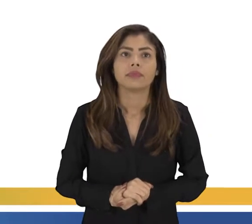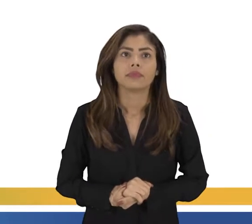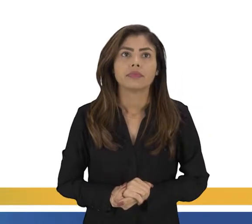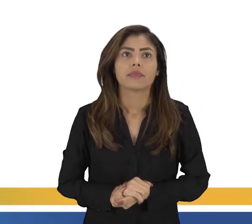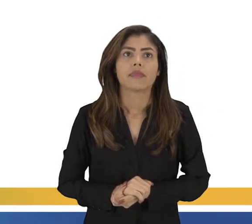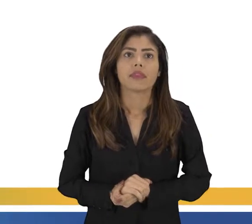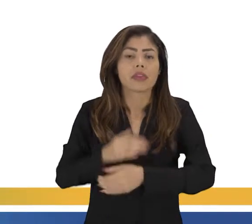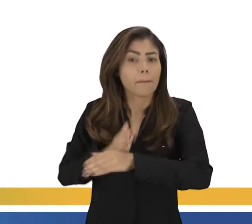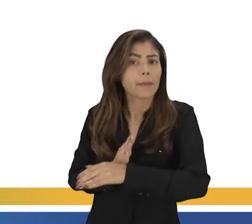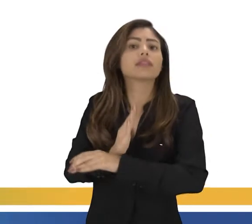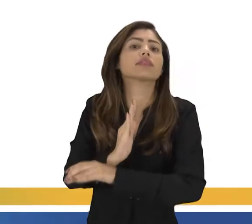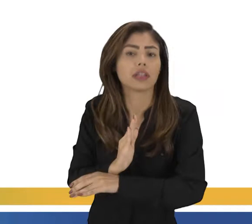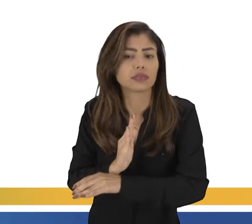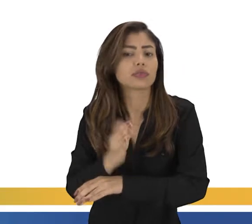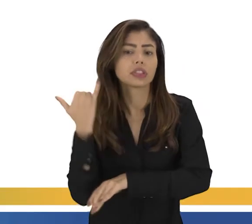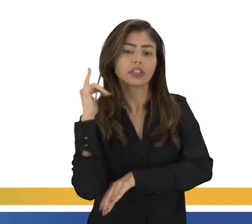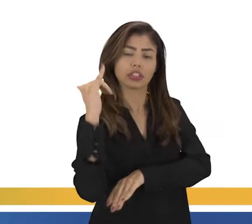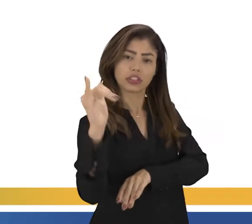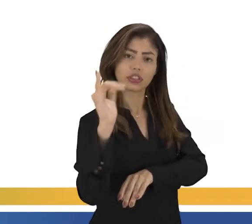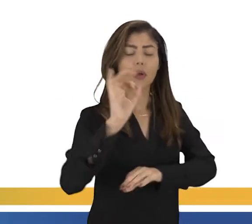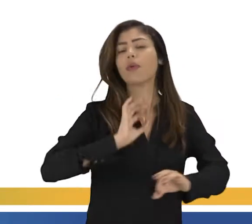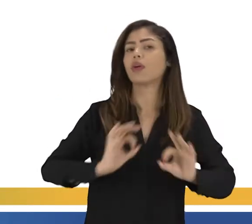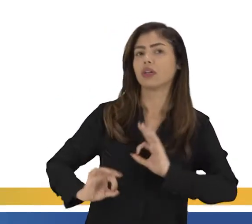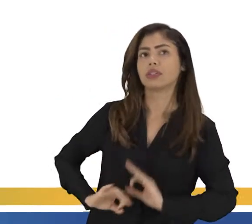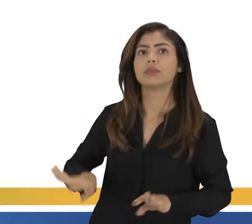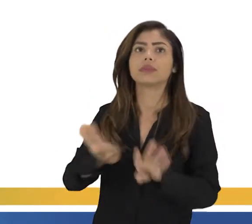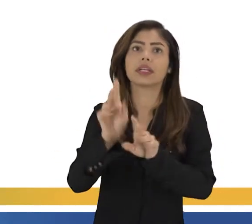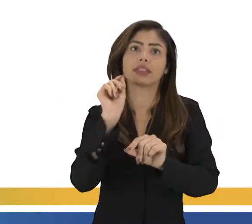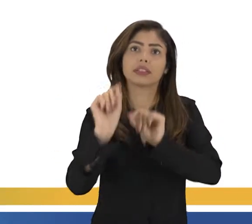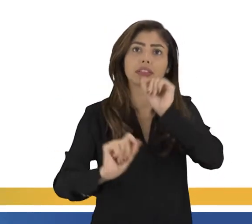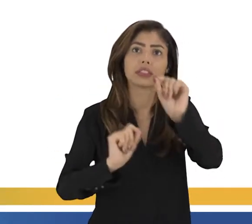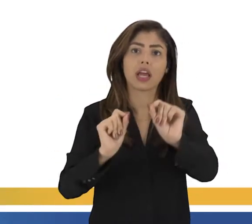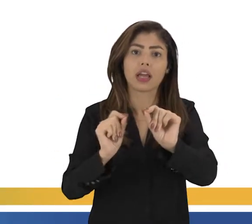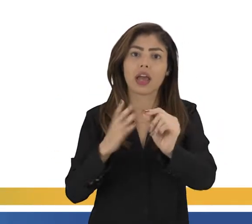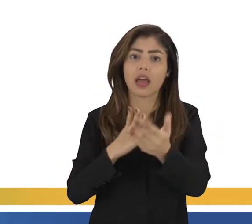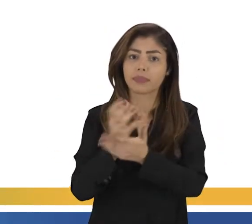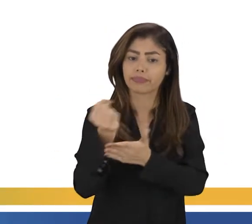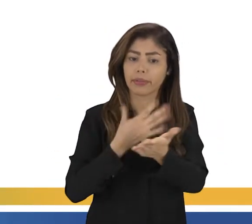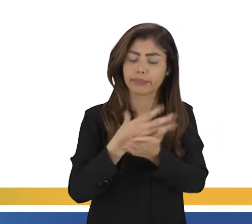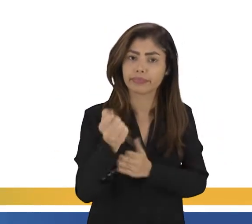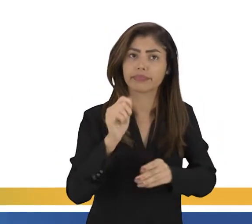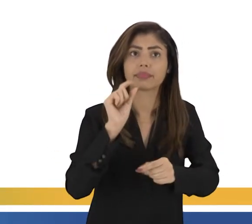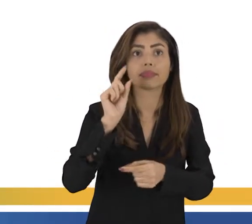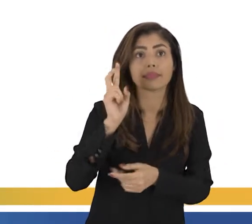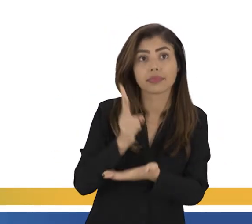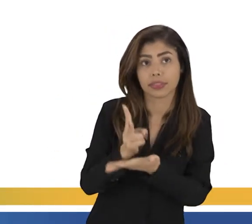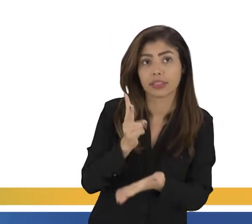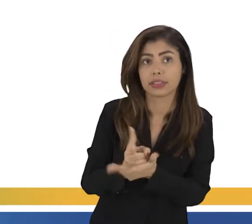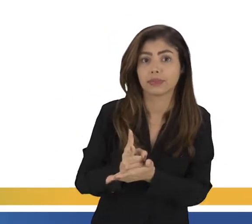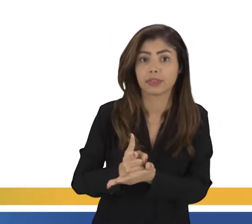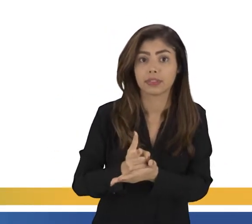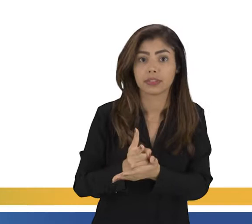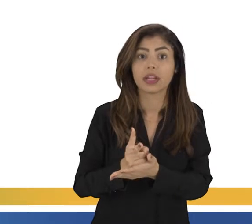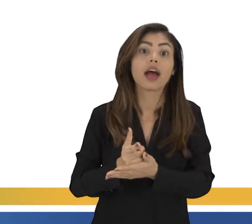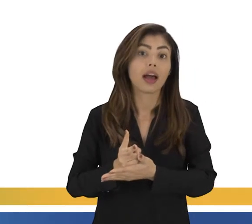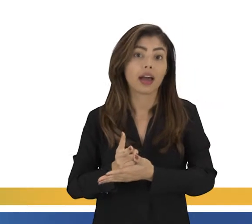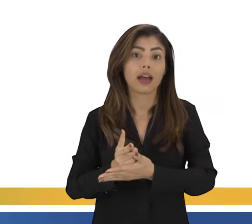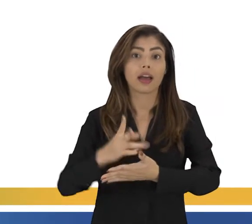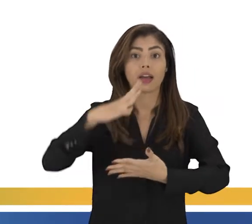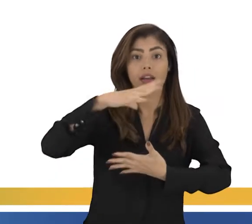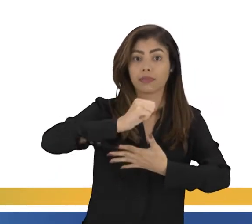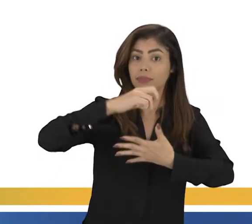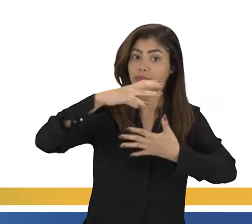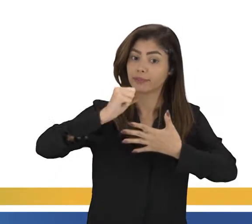Esta passagem de energia por organismos que consomem e são consumidos é denominado cadeia